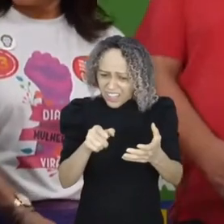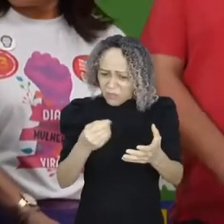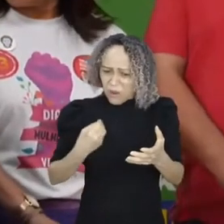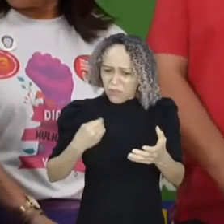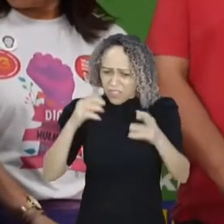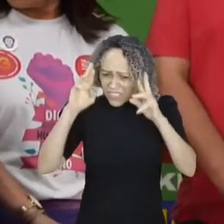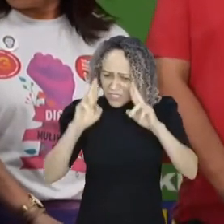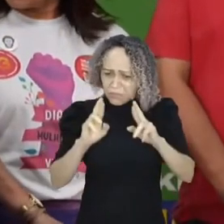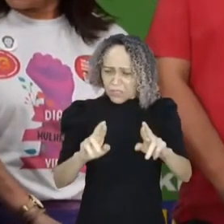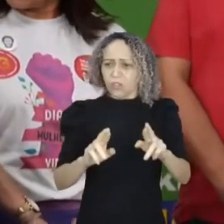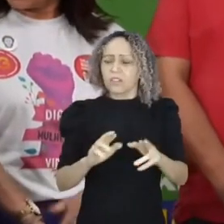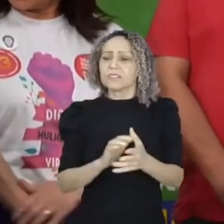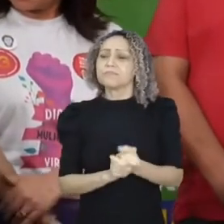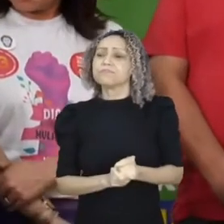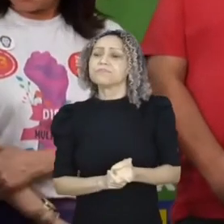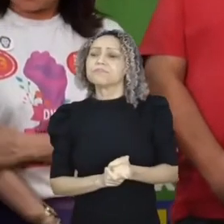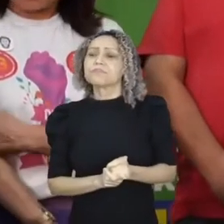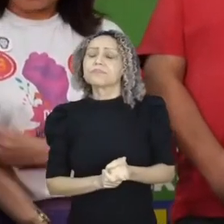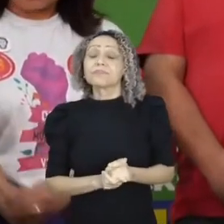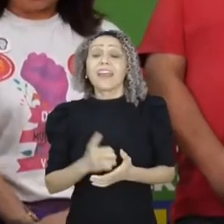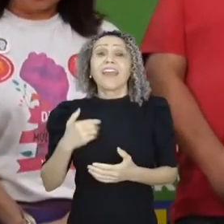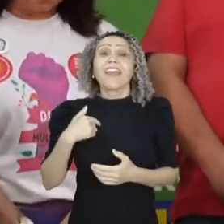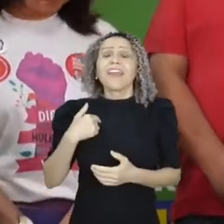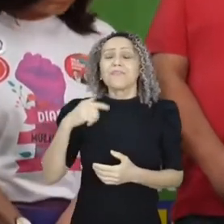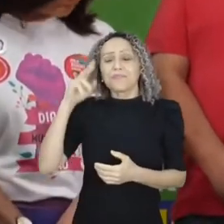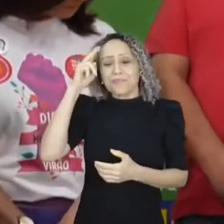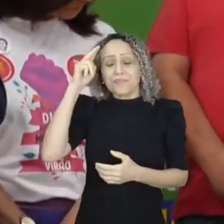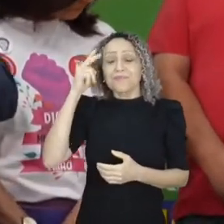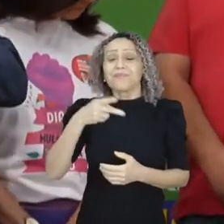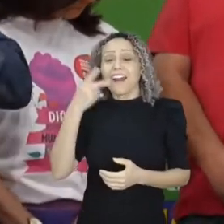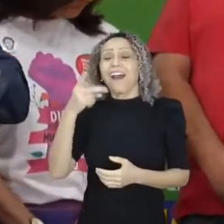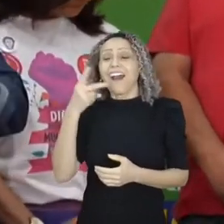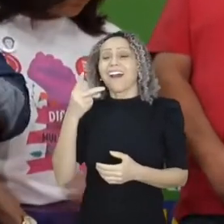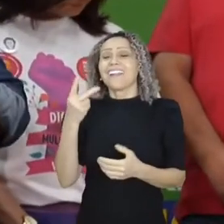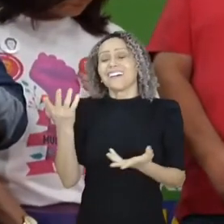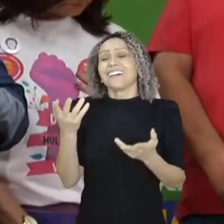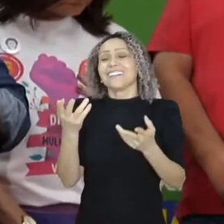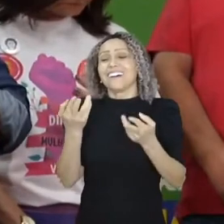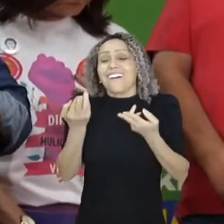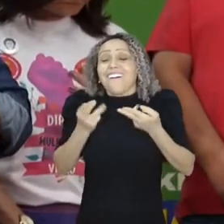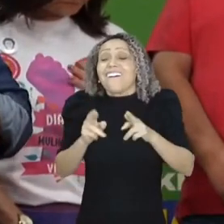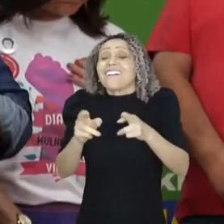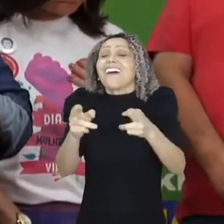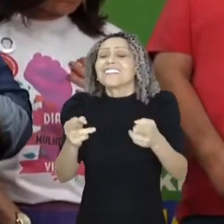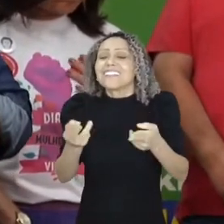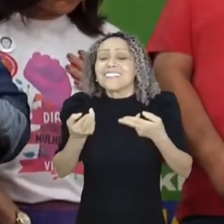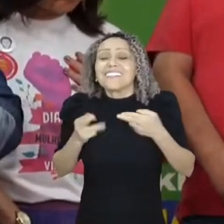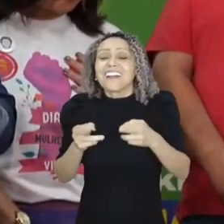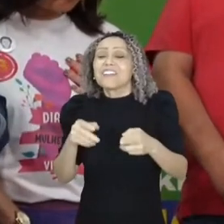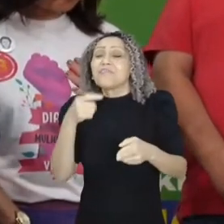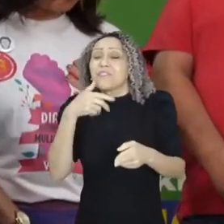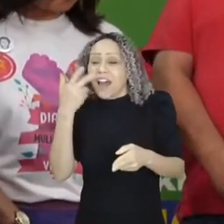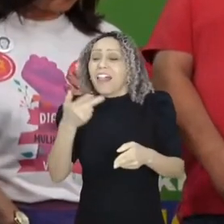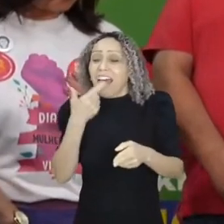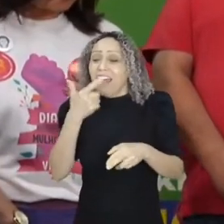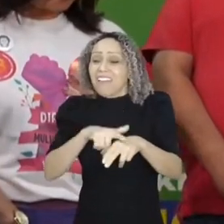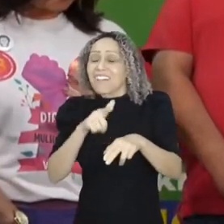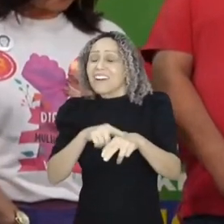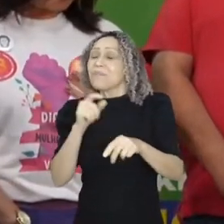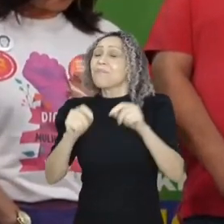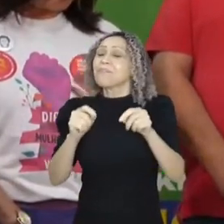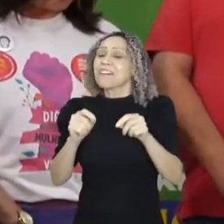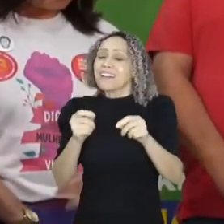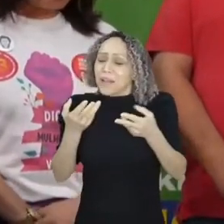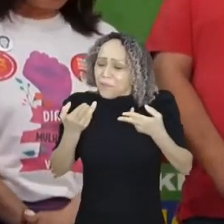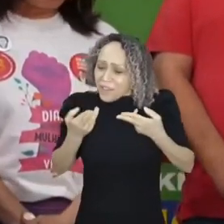utilizo muito a imagem do churrasquinho, é porque o churrasco é uma coisa típica do brasileiro. Não há brasileiro que,